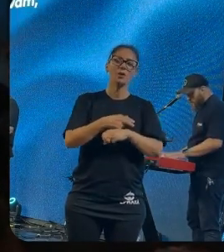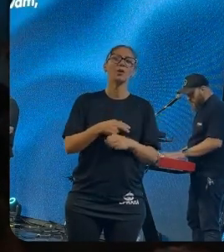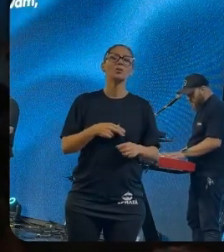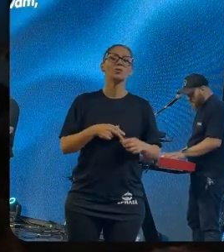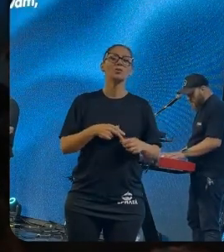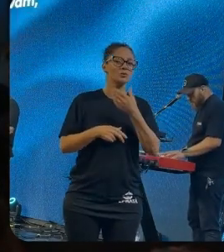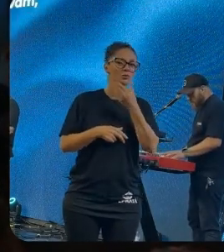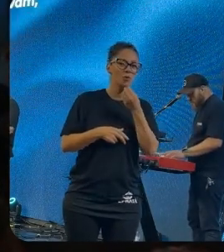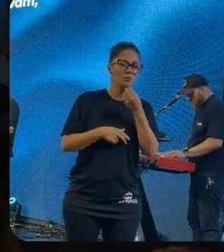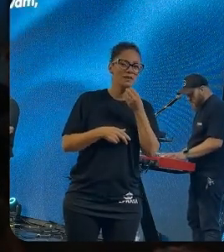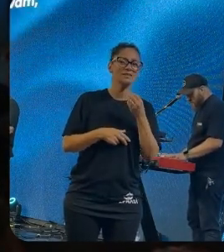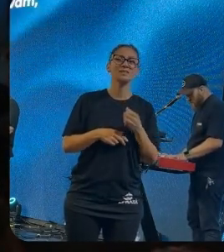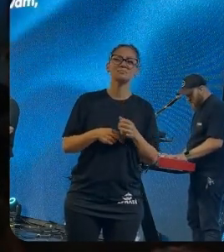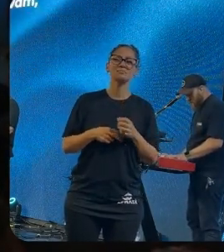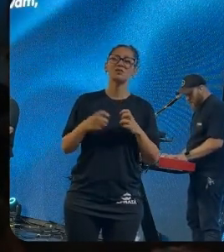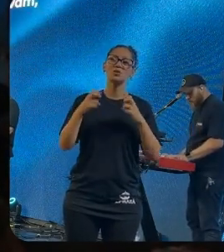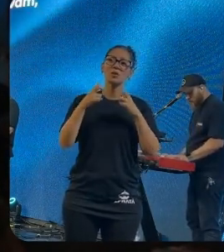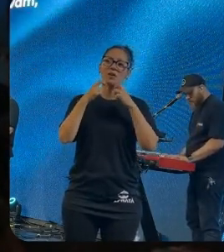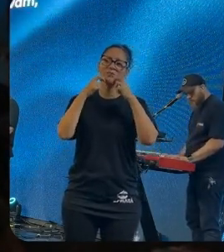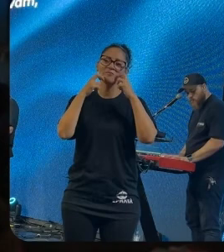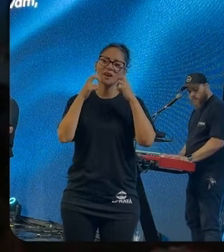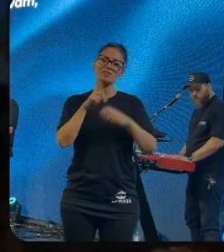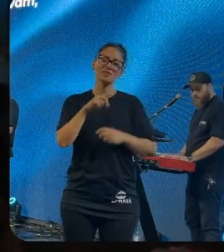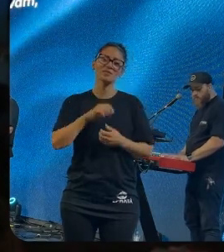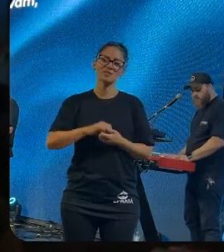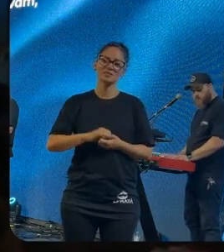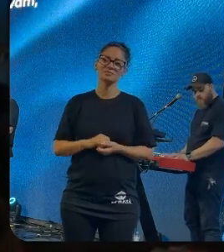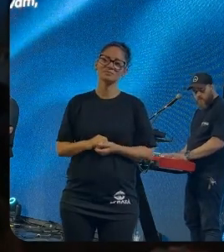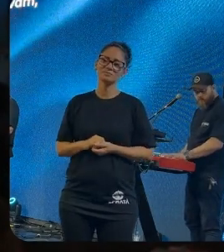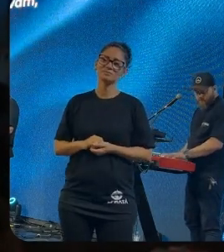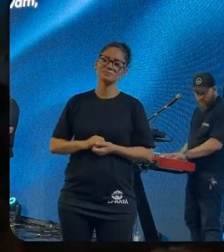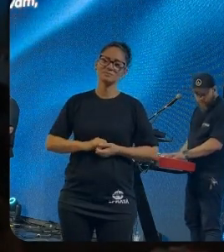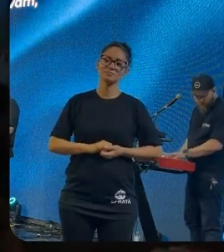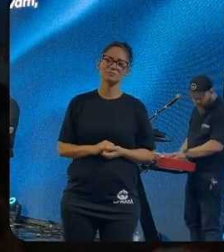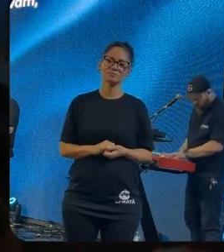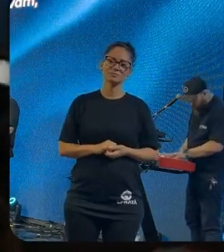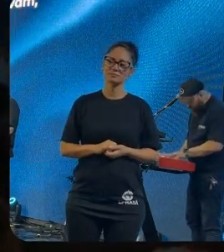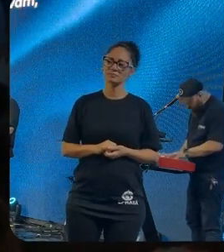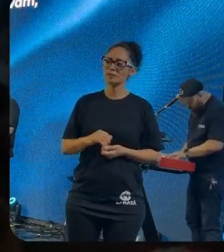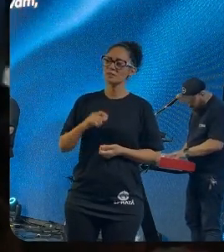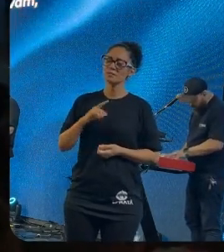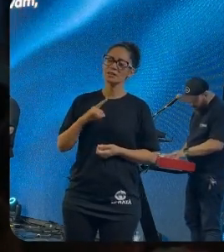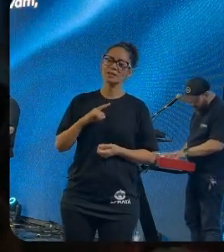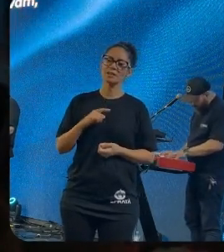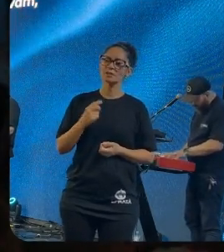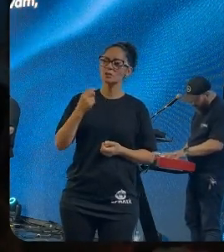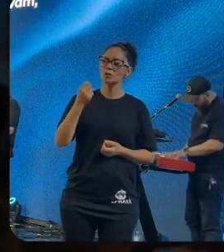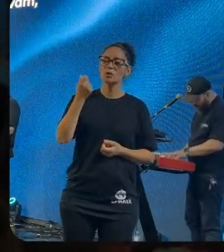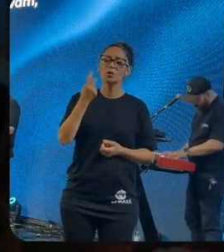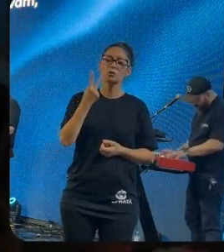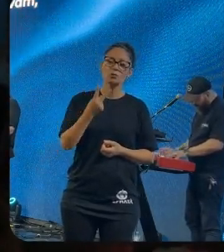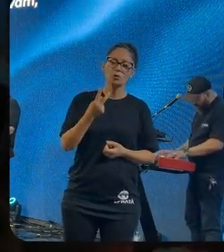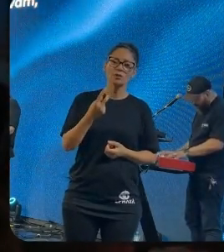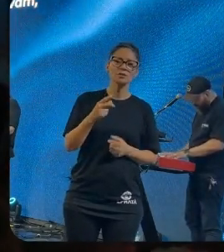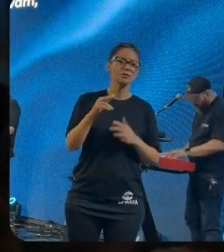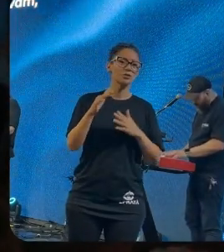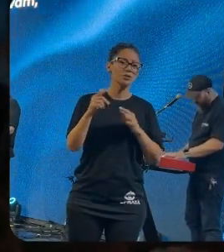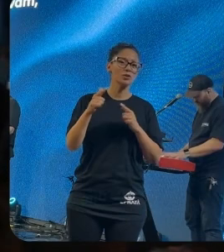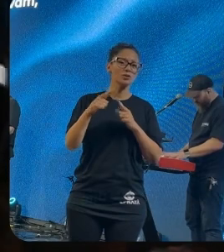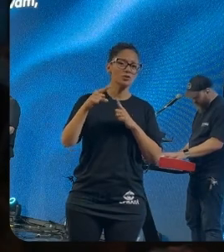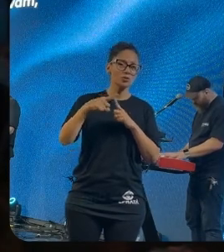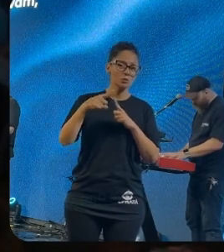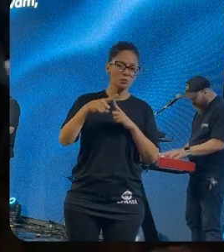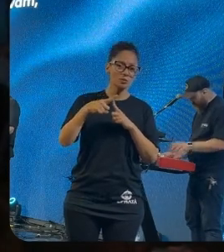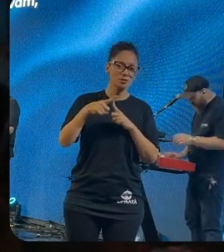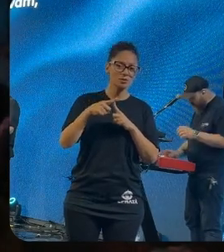invejavam. Olha para mim, na tua vida você vai ter dois tipos de gente. Na tua vida vai aparecer os israelitas, mas também na